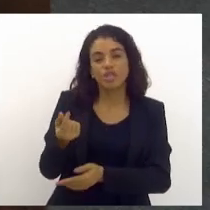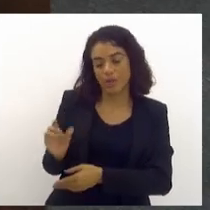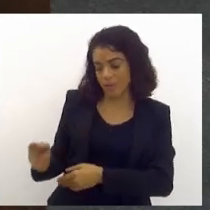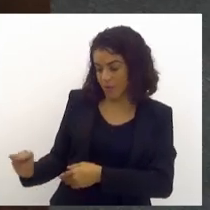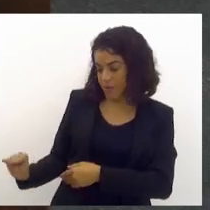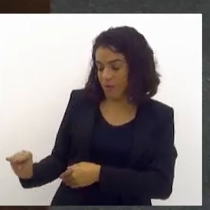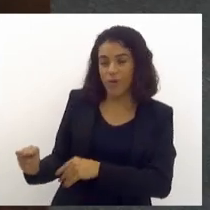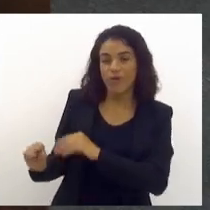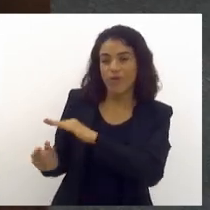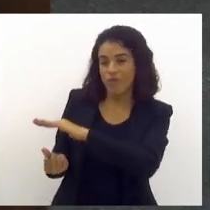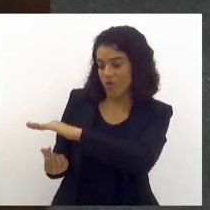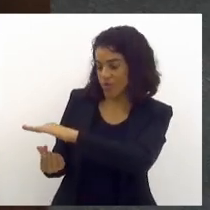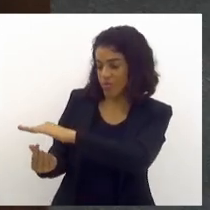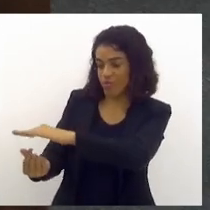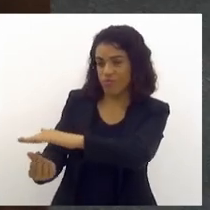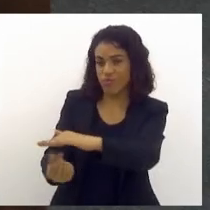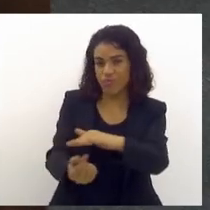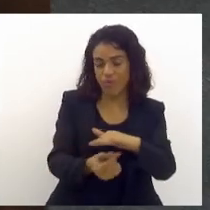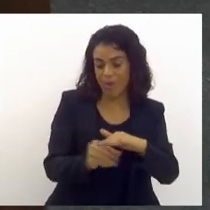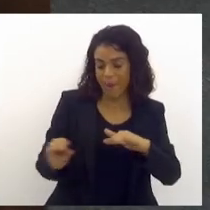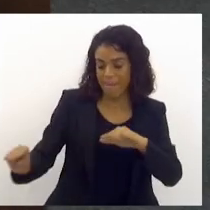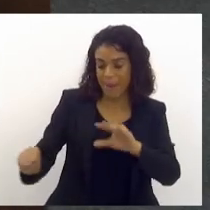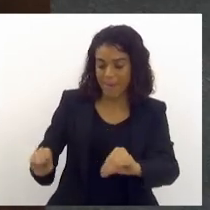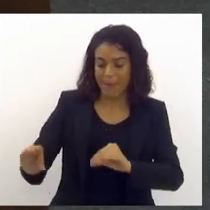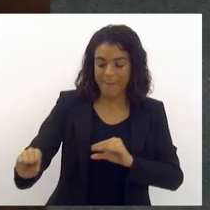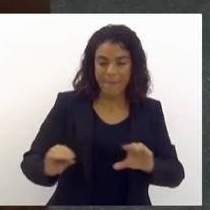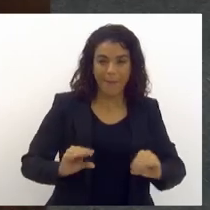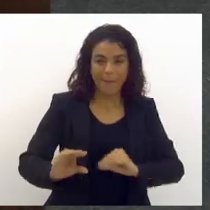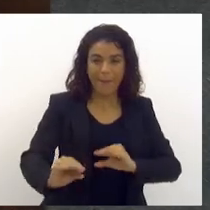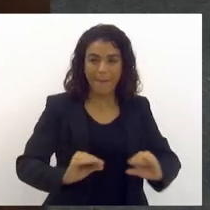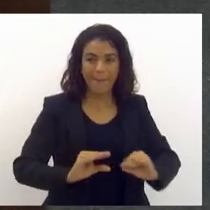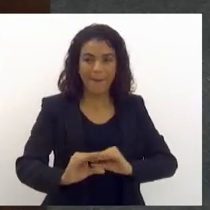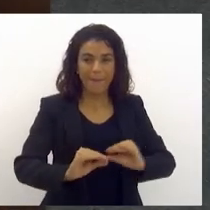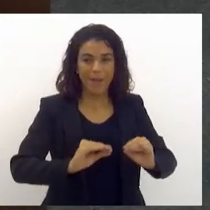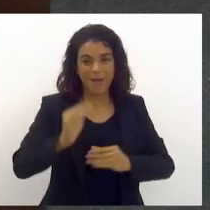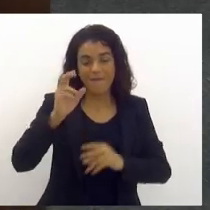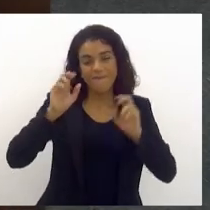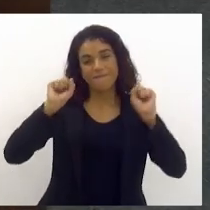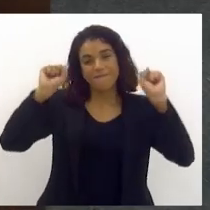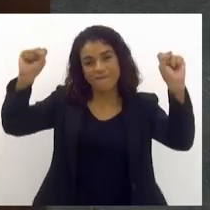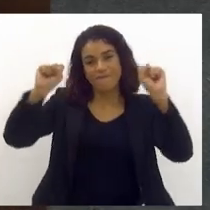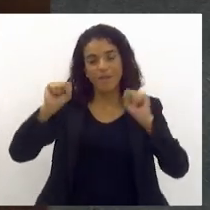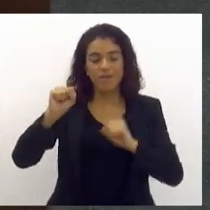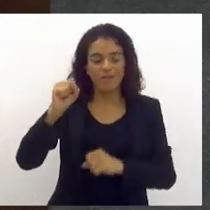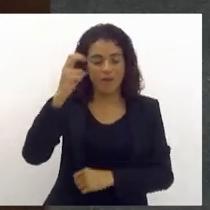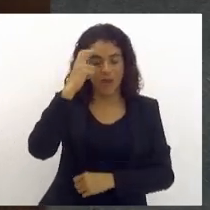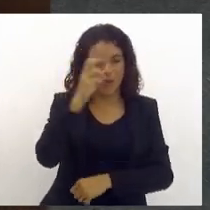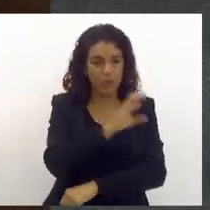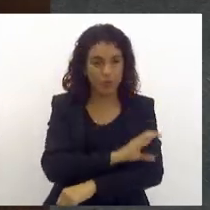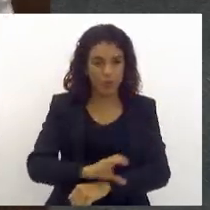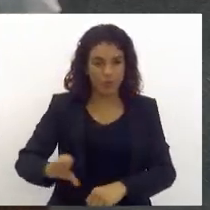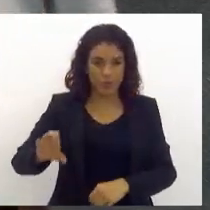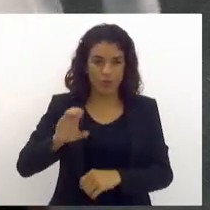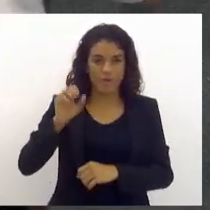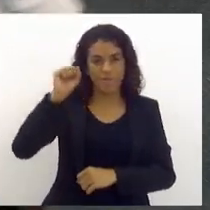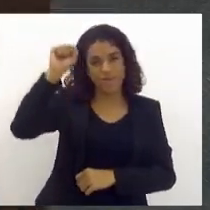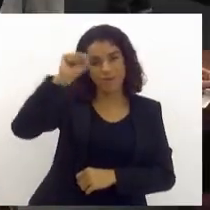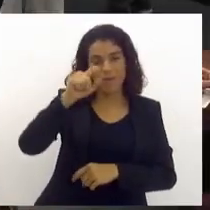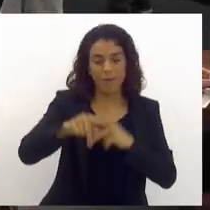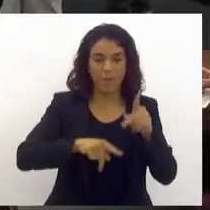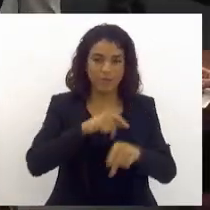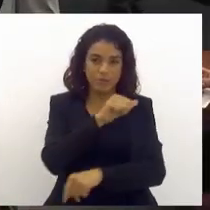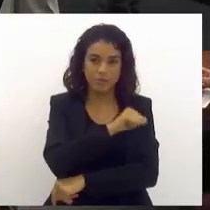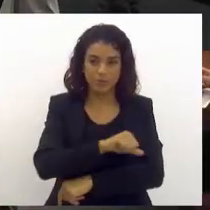da cidadania plena de todos e todas. Viva a cultura, viva o povo do Estado do Rio de Janeiro. Muito obrigado, deputada Verônica,